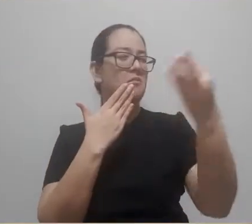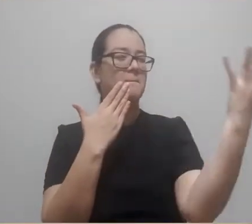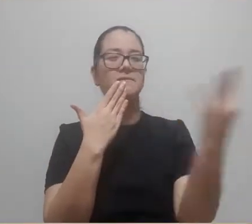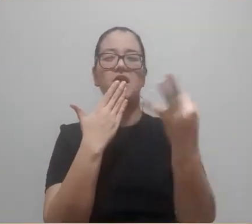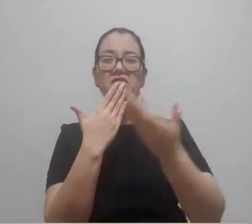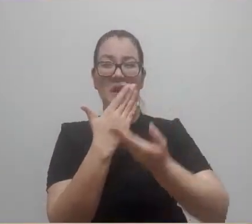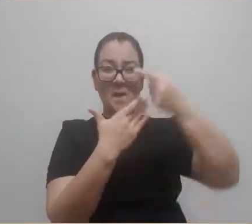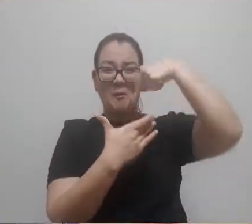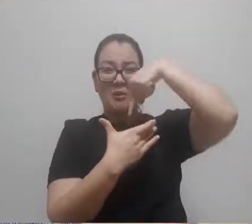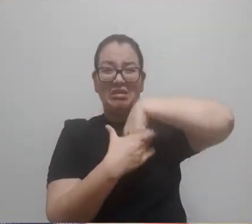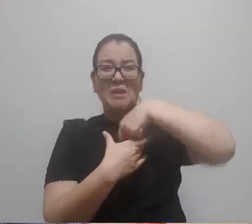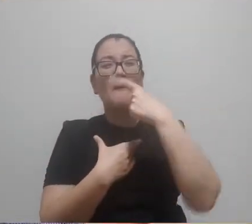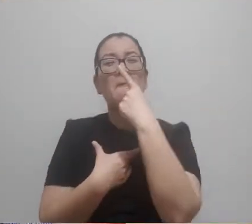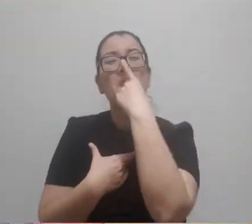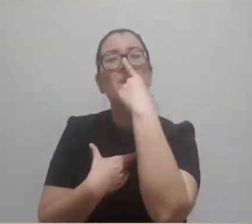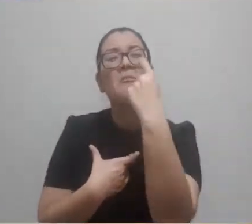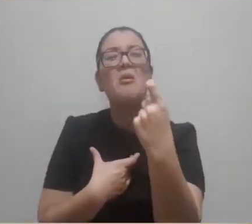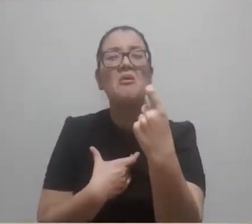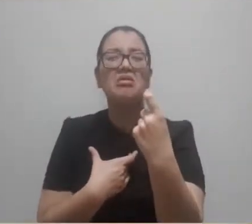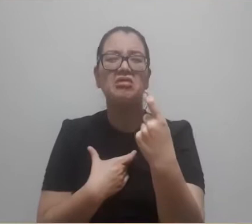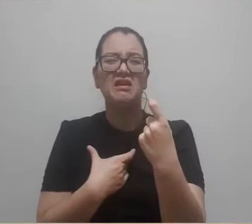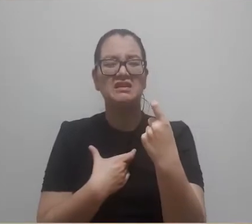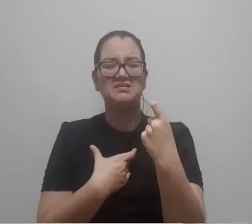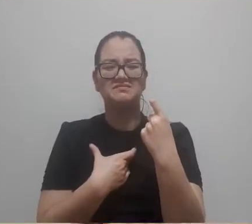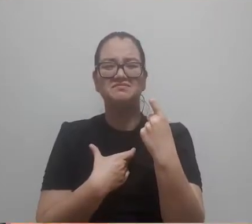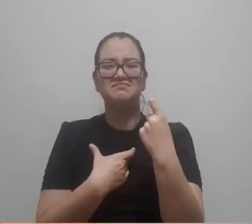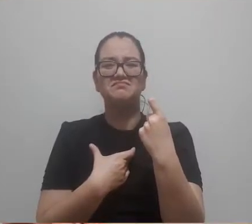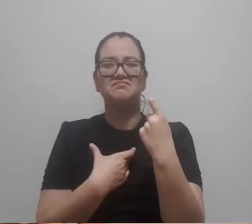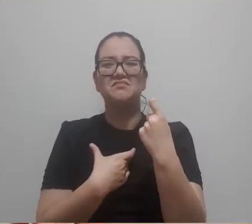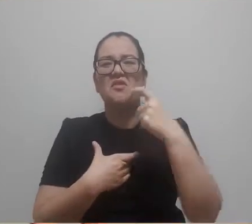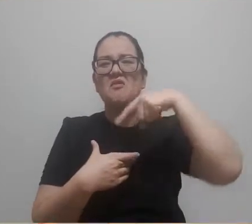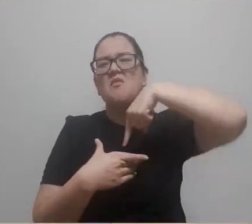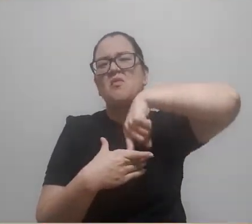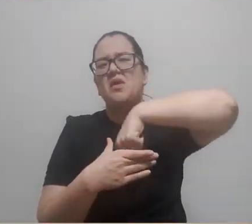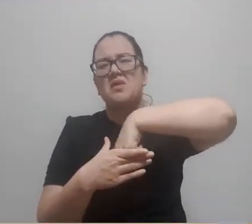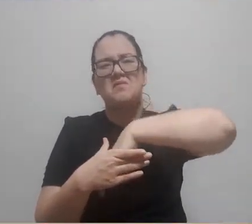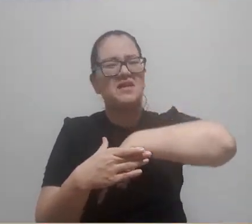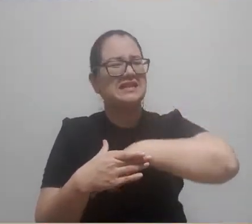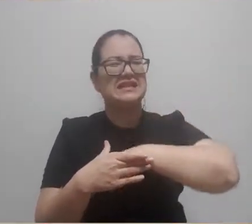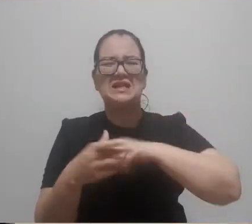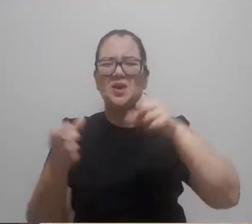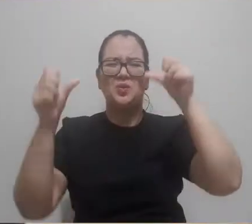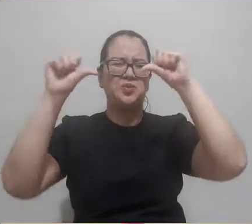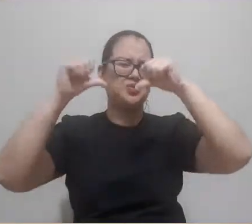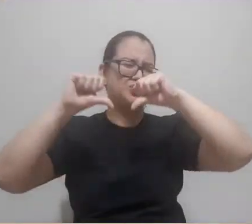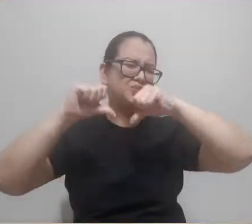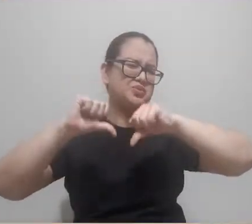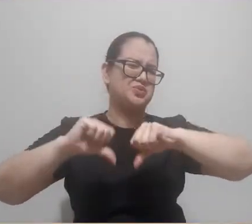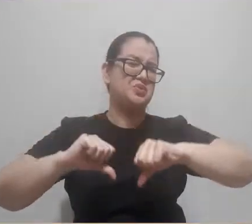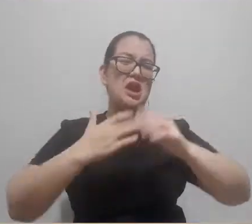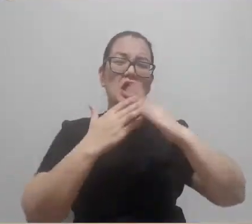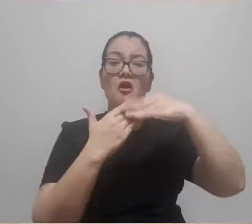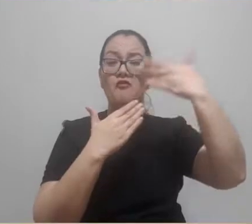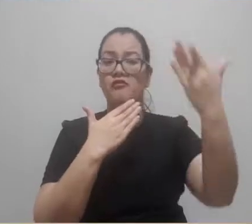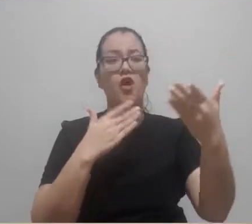dentro, tudo podre. Eram comparados a sepulcro caiado. Por fora, beleza, mas por dentro